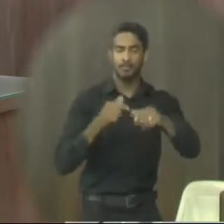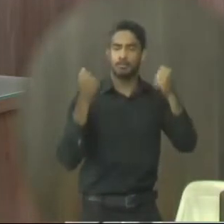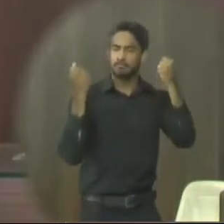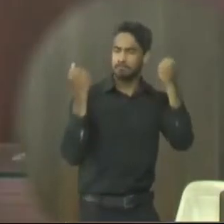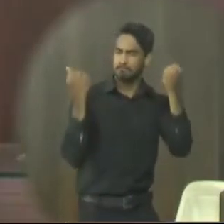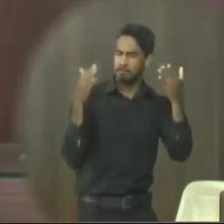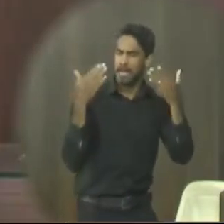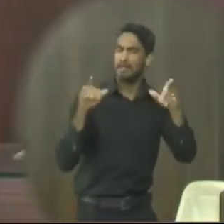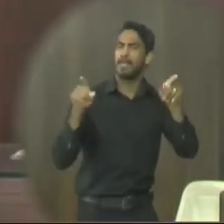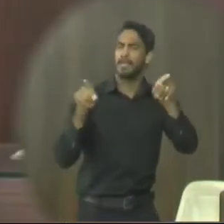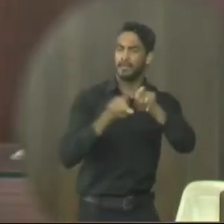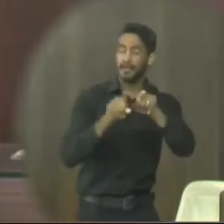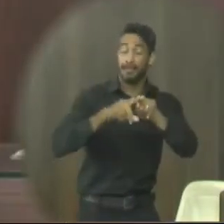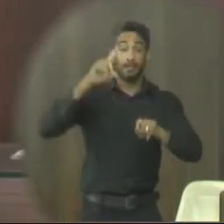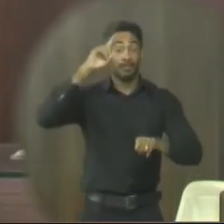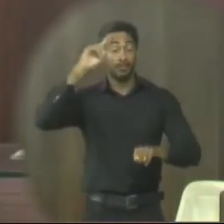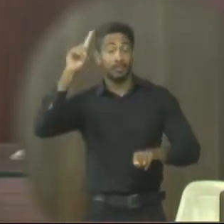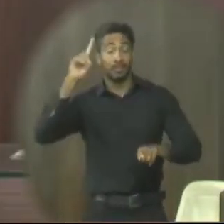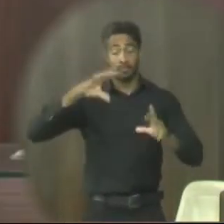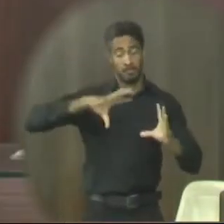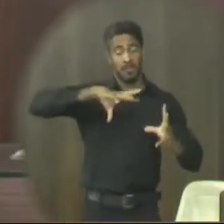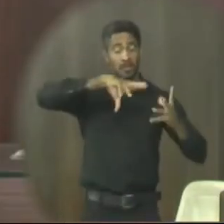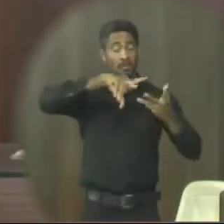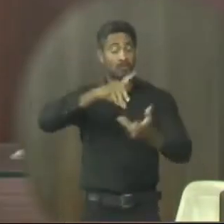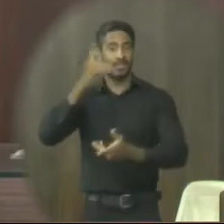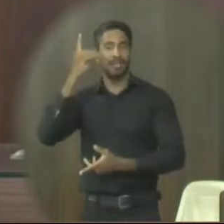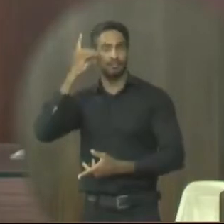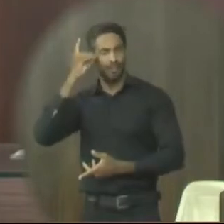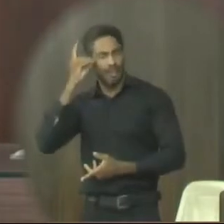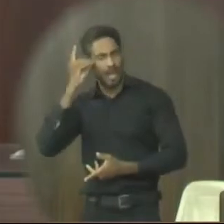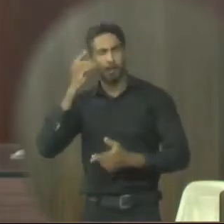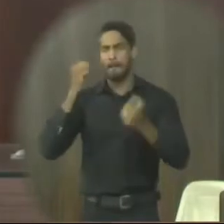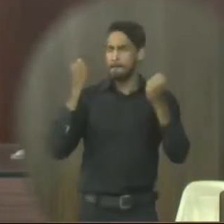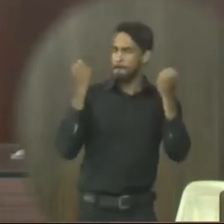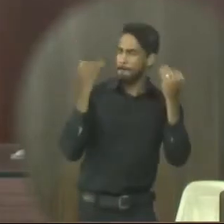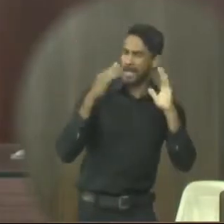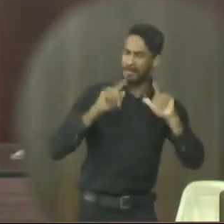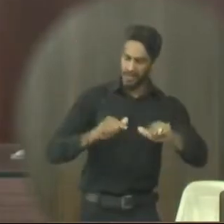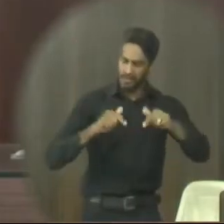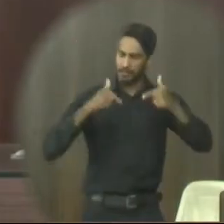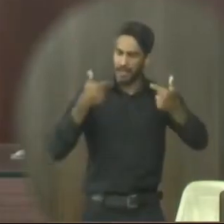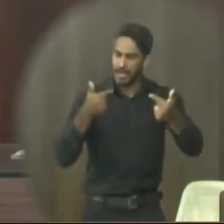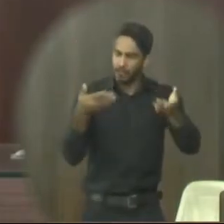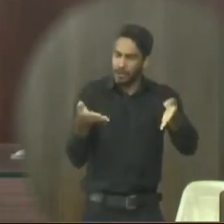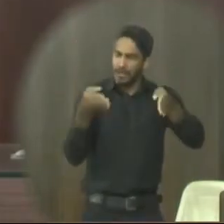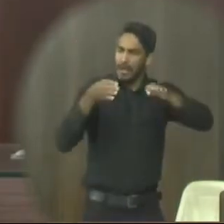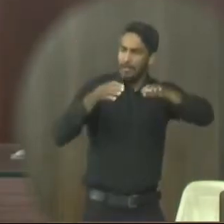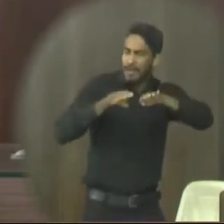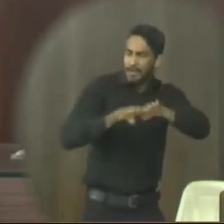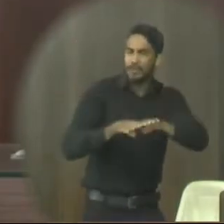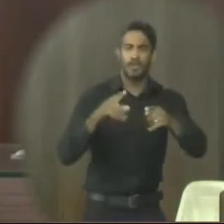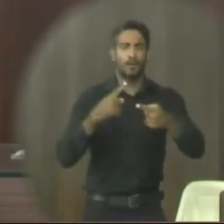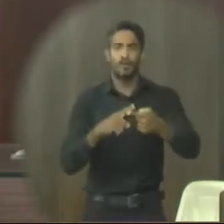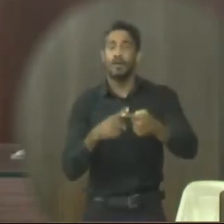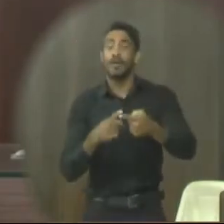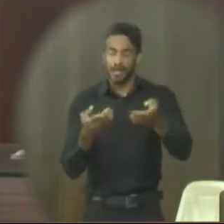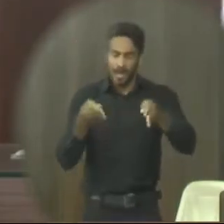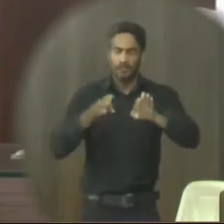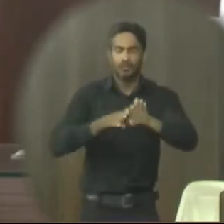Parabéns, parabéns pelo dia de vocês. Parabéns pela luta, pela inclusão. E a inclusão, ela se faz a cada